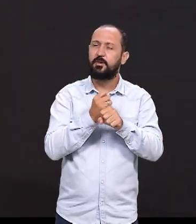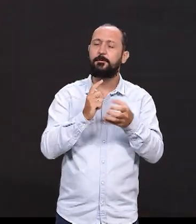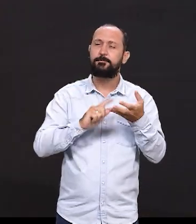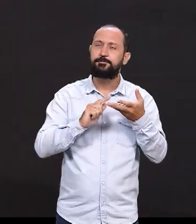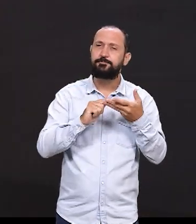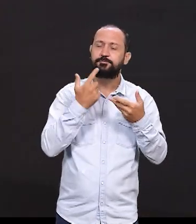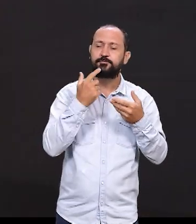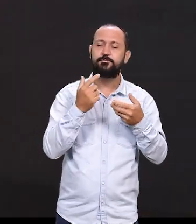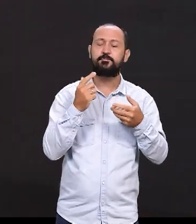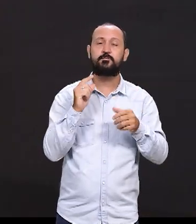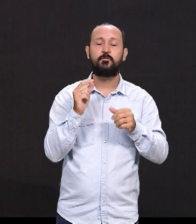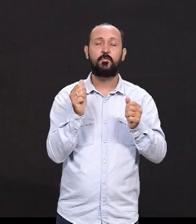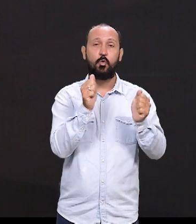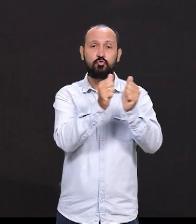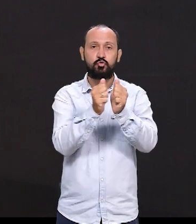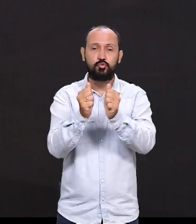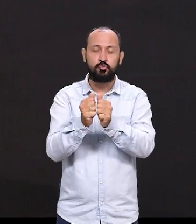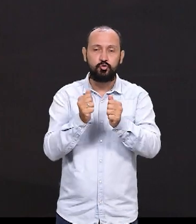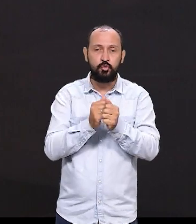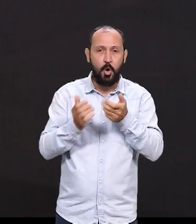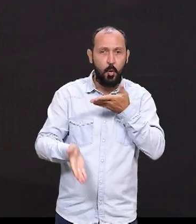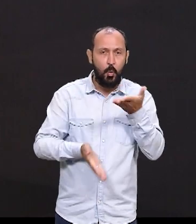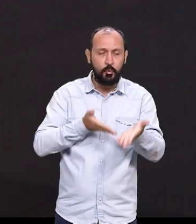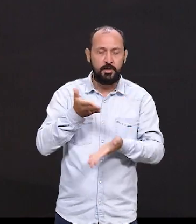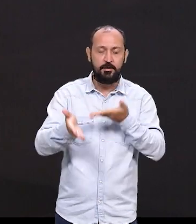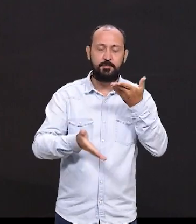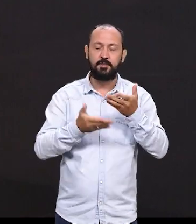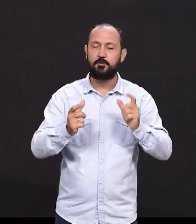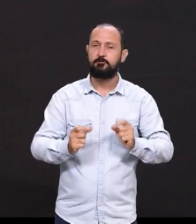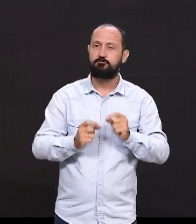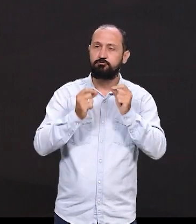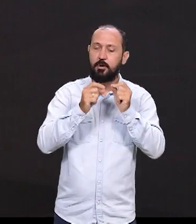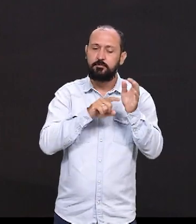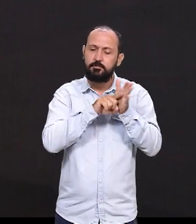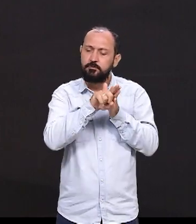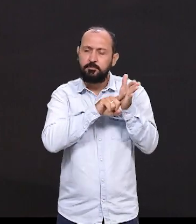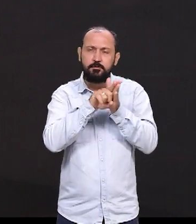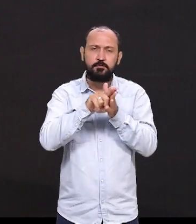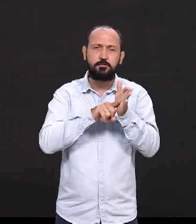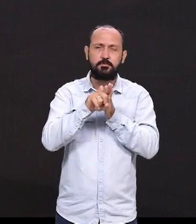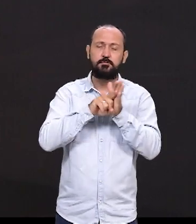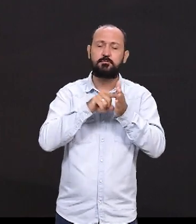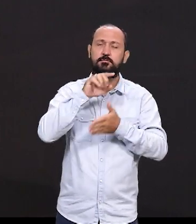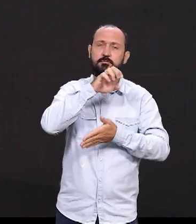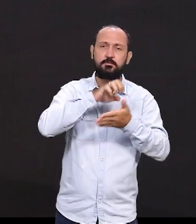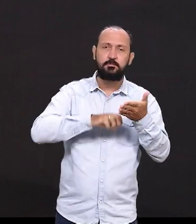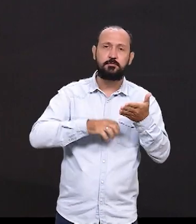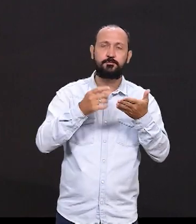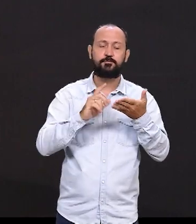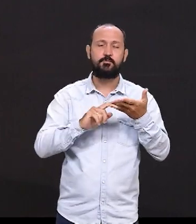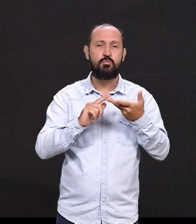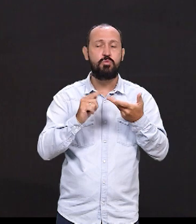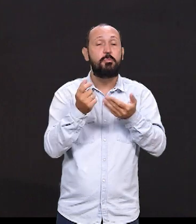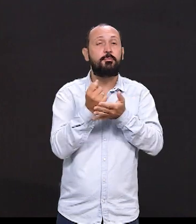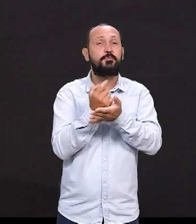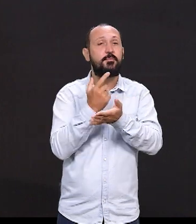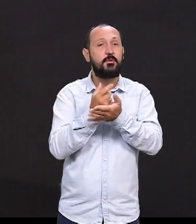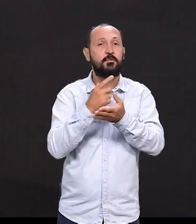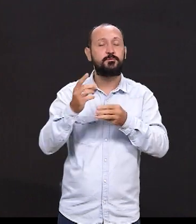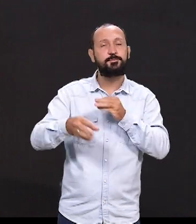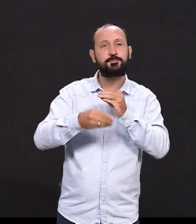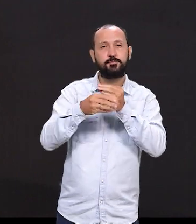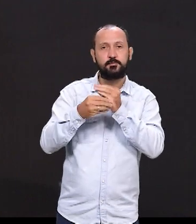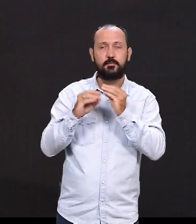sim nas últimas décadas muitas ferramentas foram associadas ao tratamento oncológico a investigação